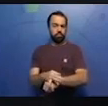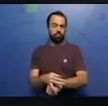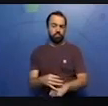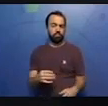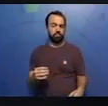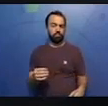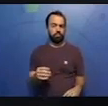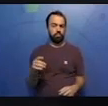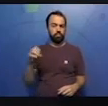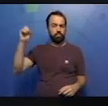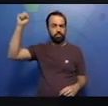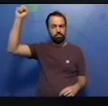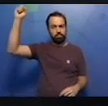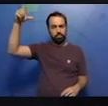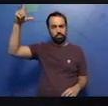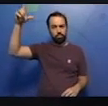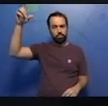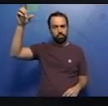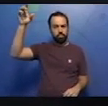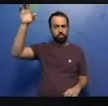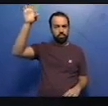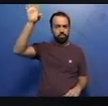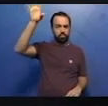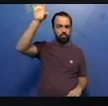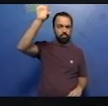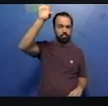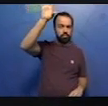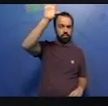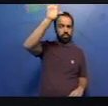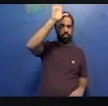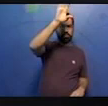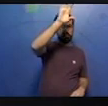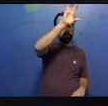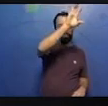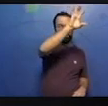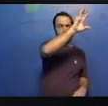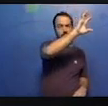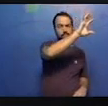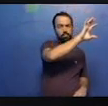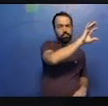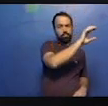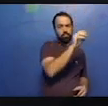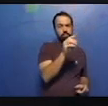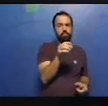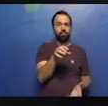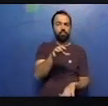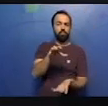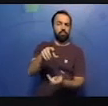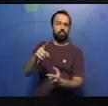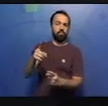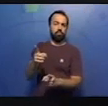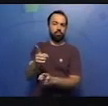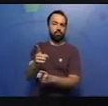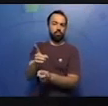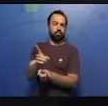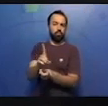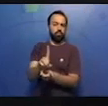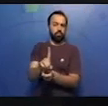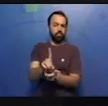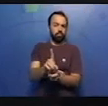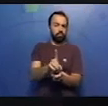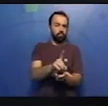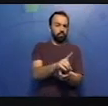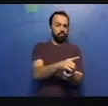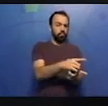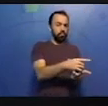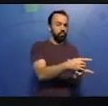sol varia ao longo do dia, a sombra também vai se deslocando sobre o mostrador. E assim, vemos a